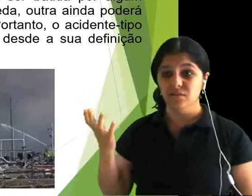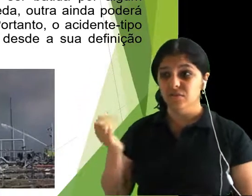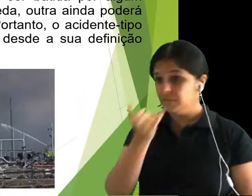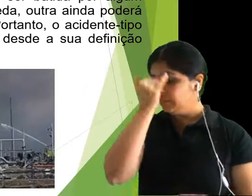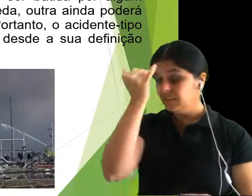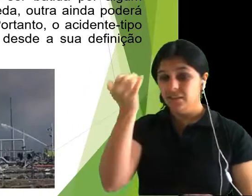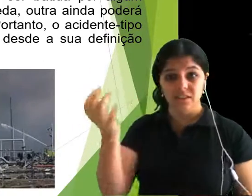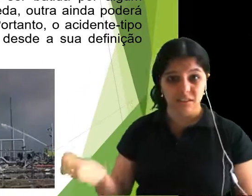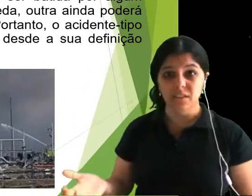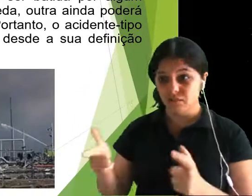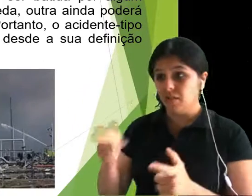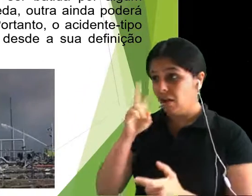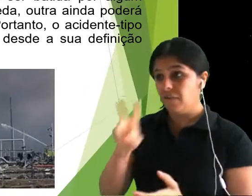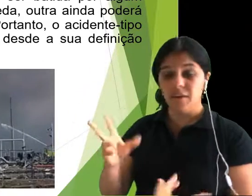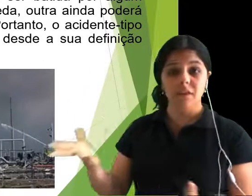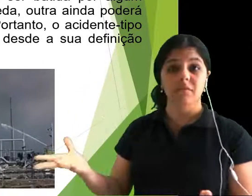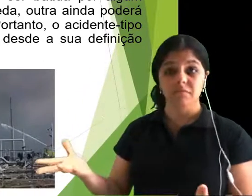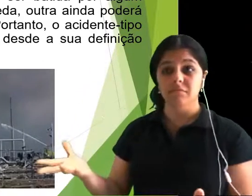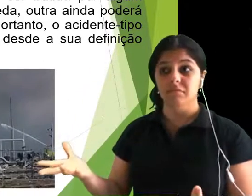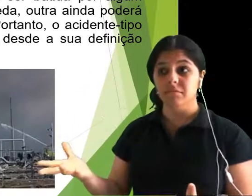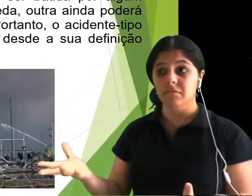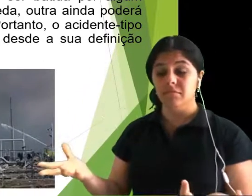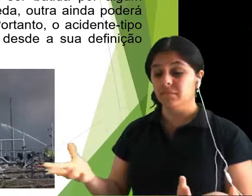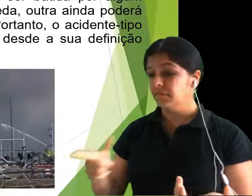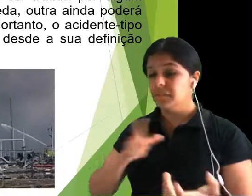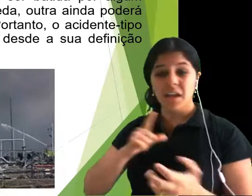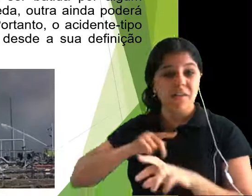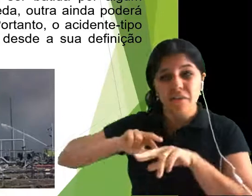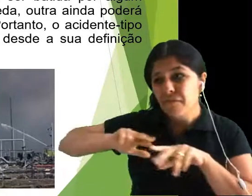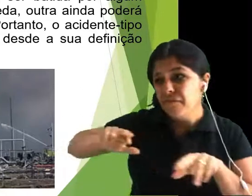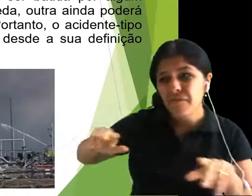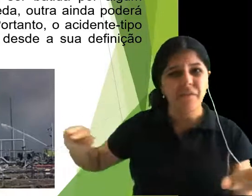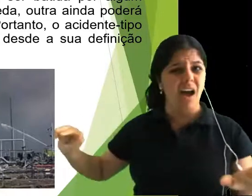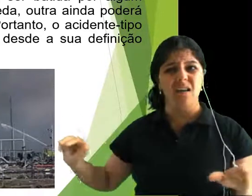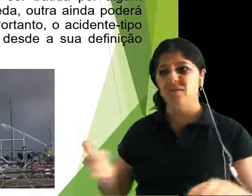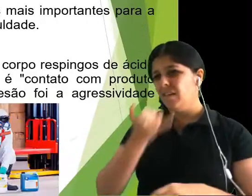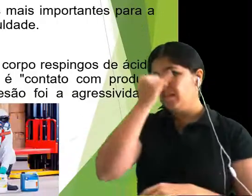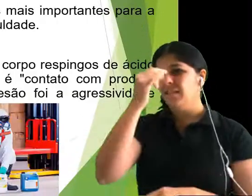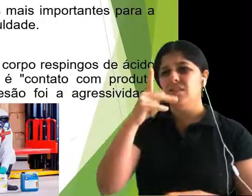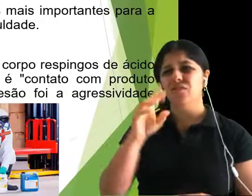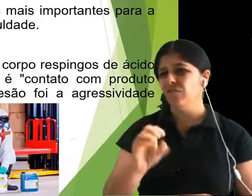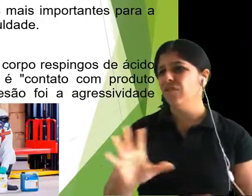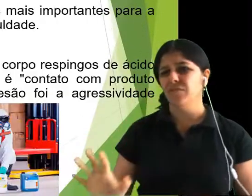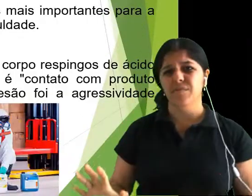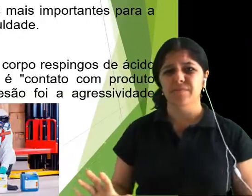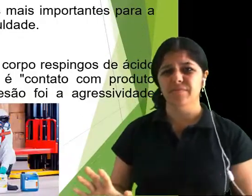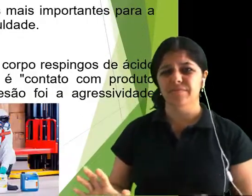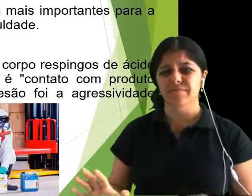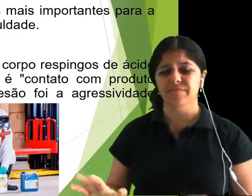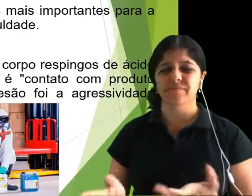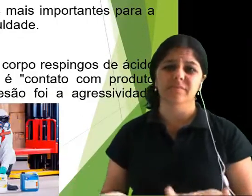esse acidente, né, nessa explosão, olha, a gente caracterizou vários acidentes tipo, tá?